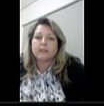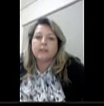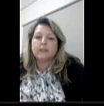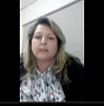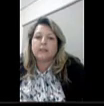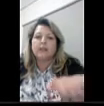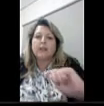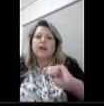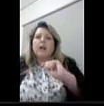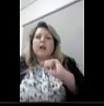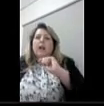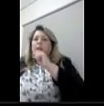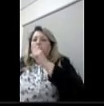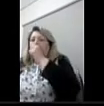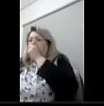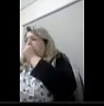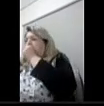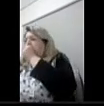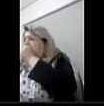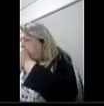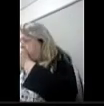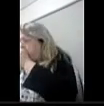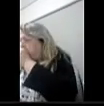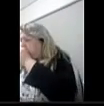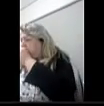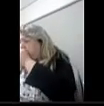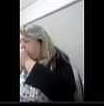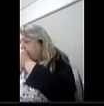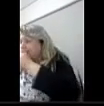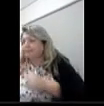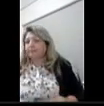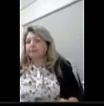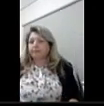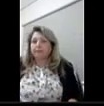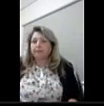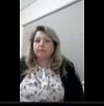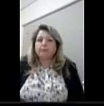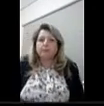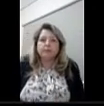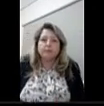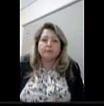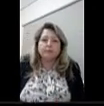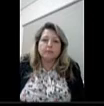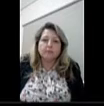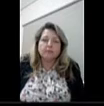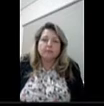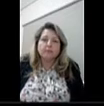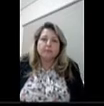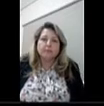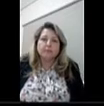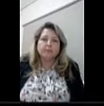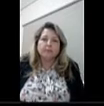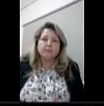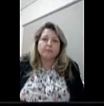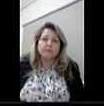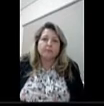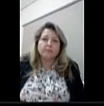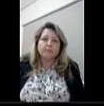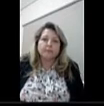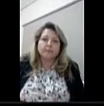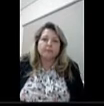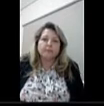cubinhos, isso ajuda muito. E treino para lidar com dinheiro, então procurar